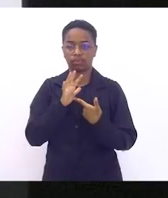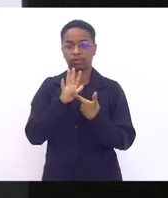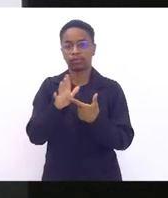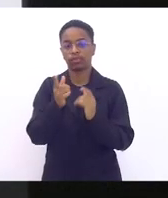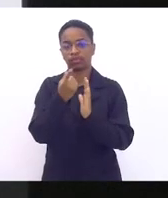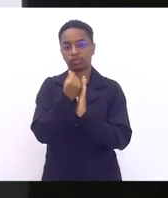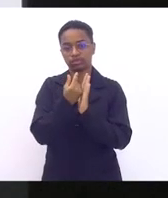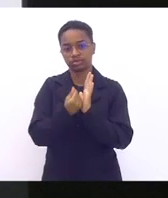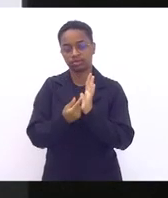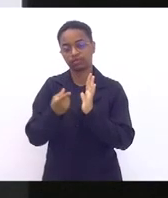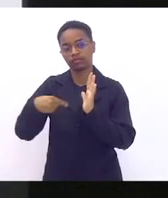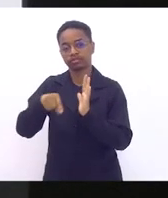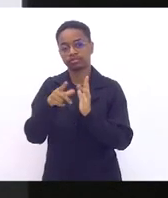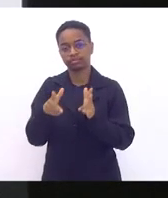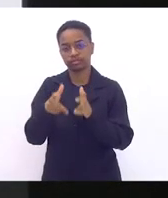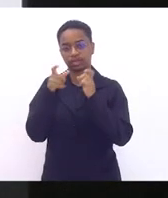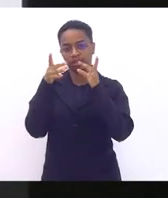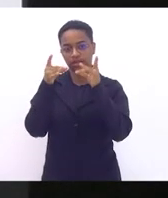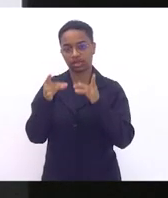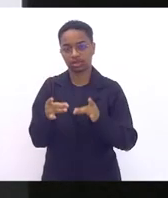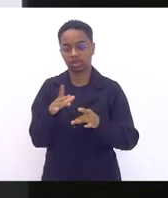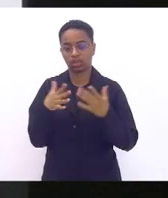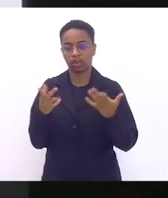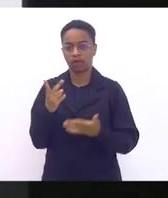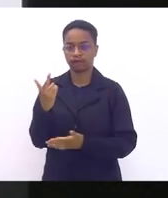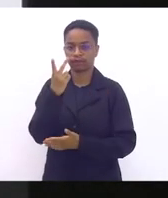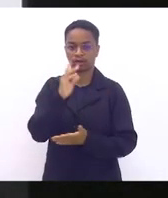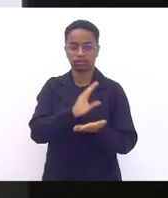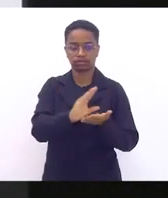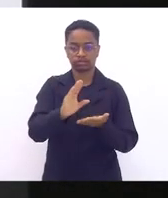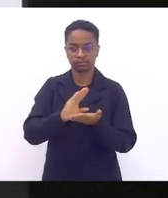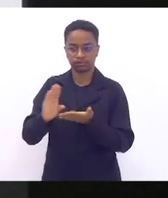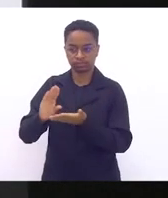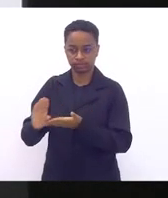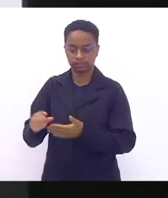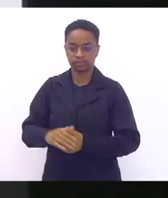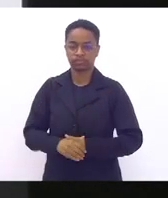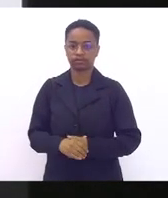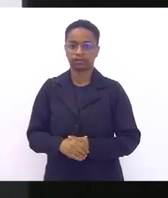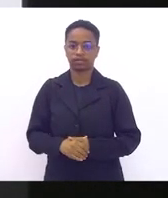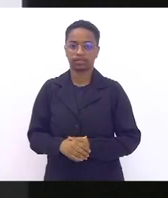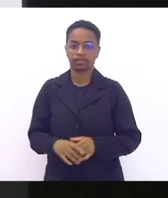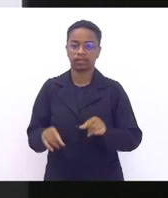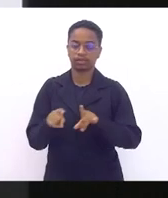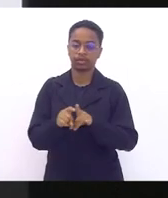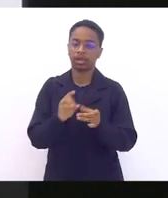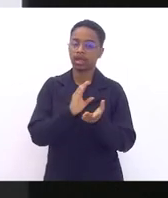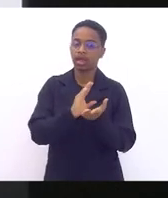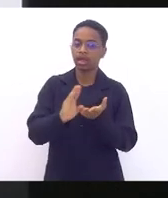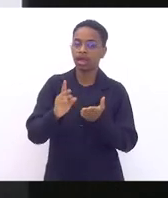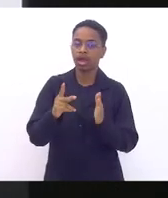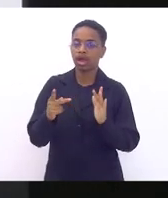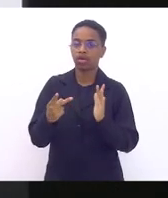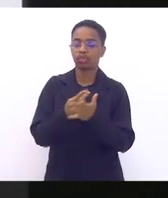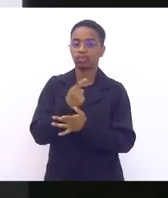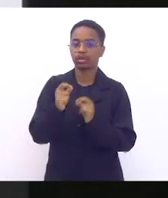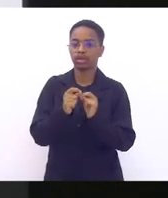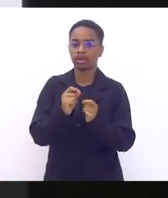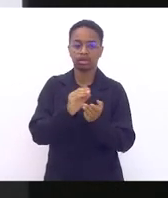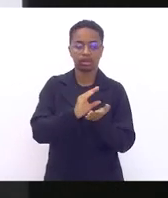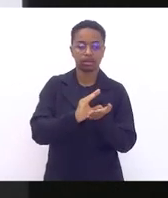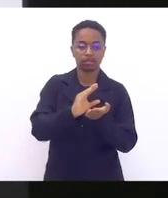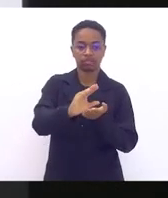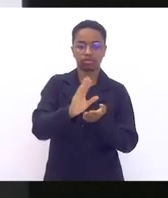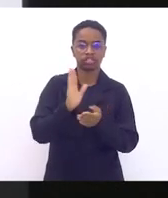ter a oportunidade de ver o valor que foi destinado. Esse foi um repasse que foi feito de fundo a fundo, né? Todos os